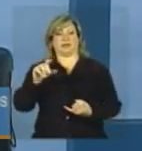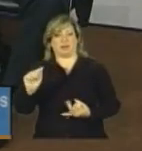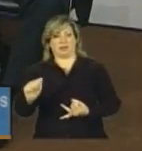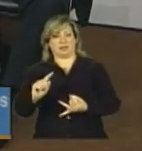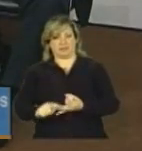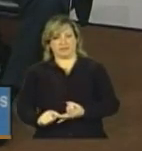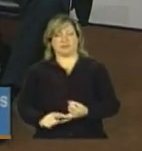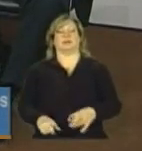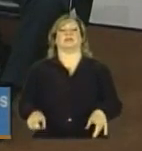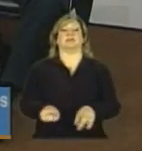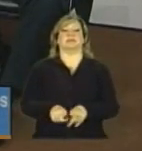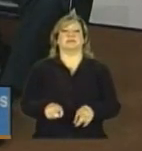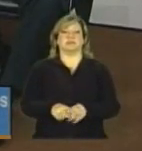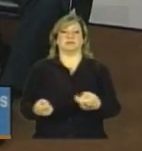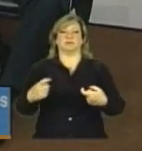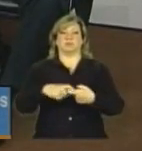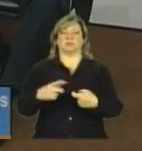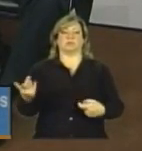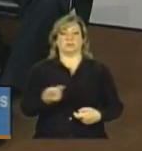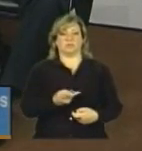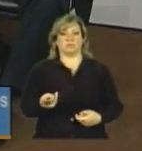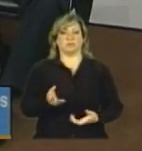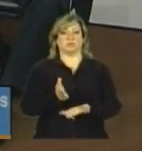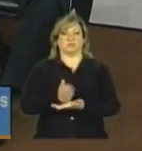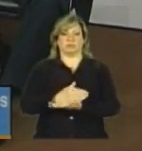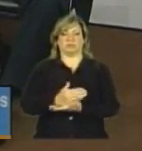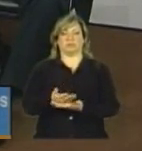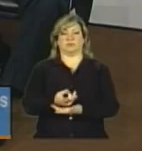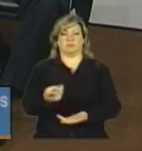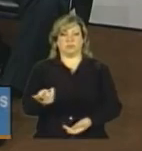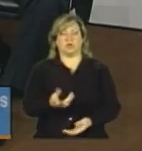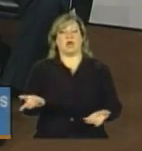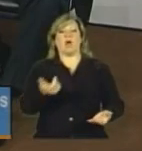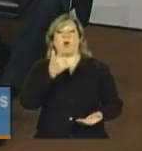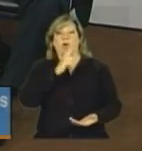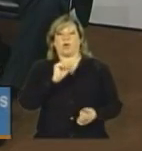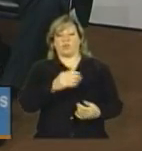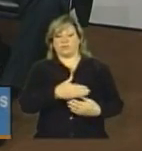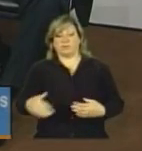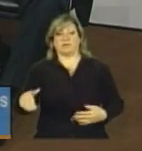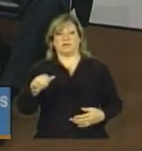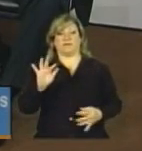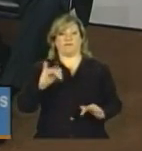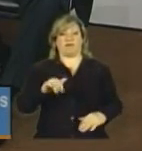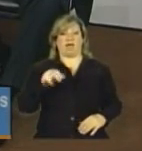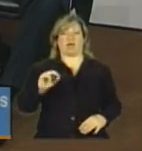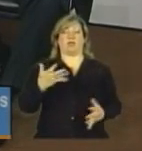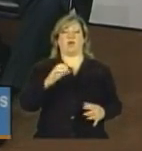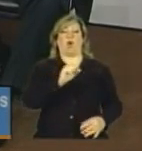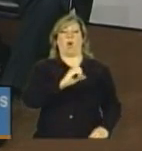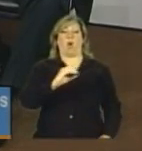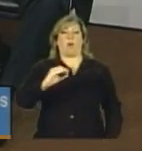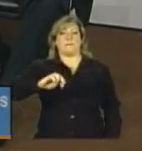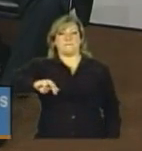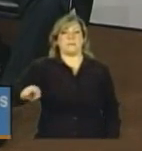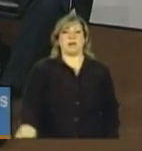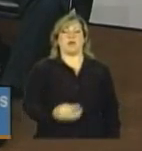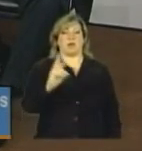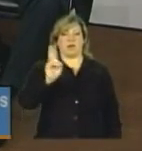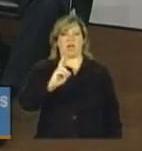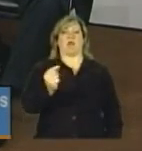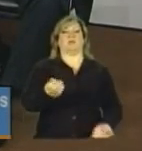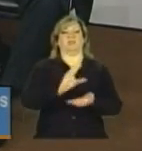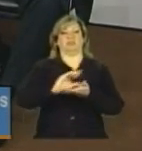outro parceiro na execução do PA. E nós terminaremos o ano com aproximadamente R$ 800 milhões deais eh sendo